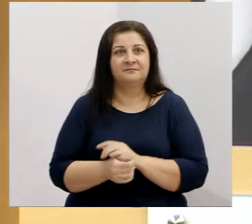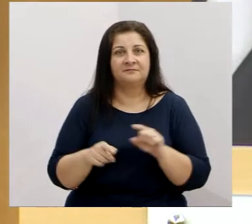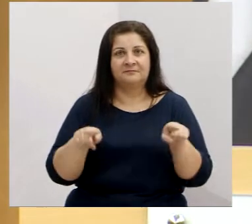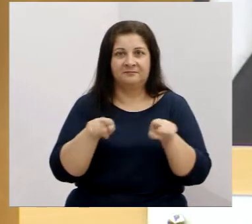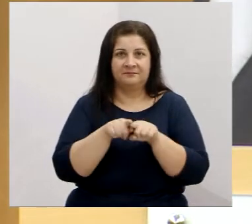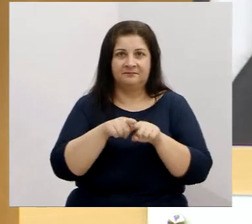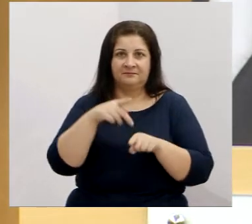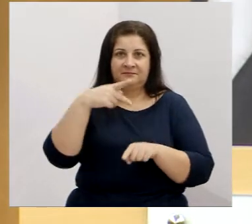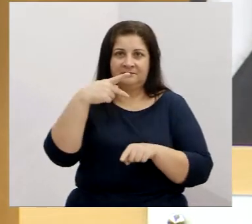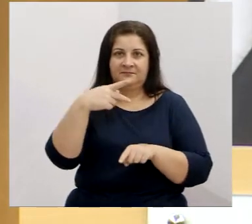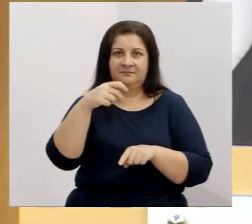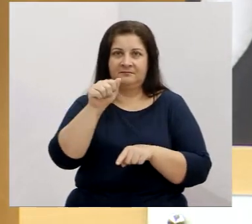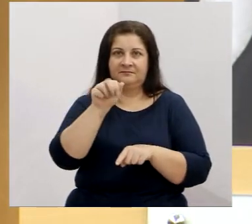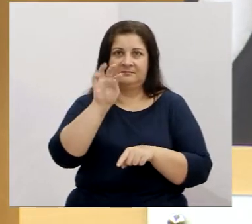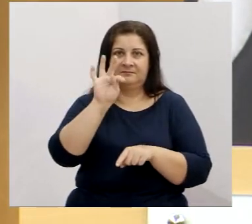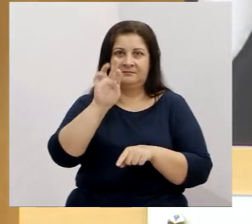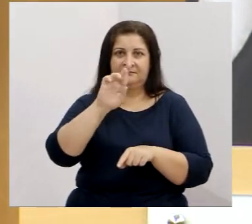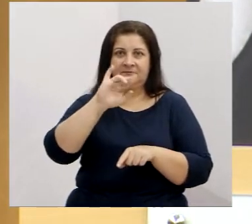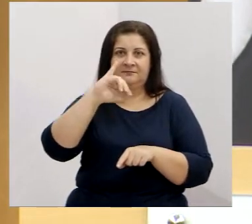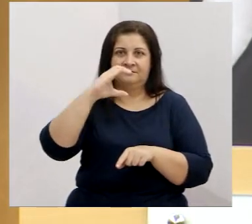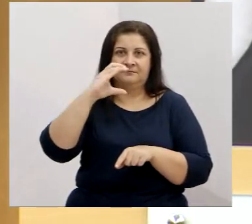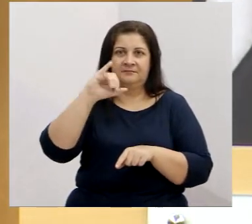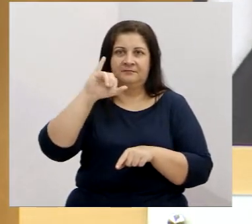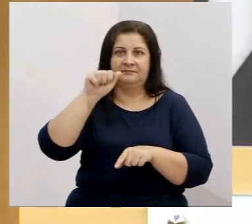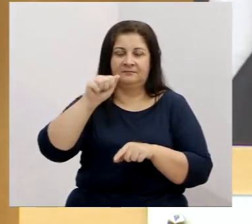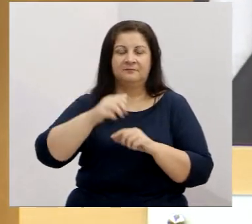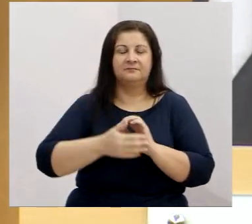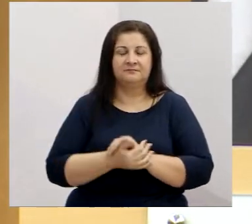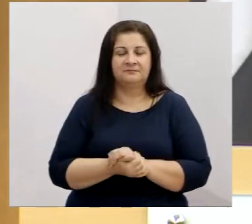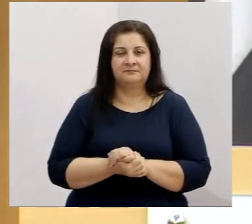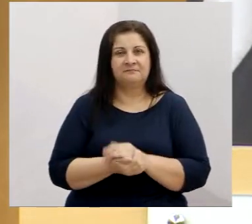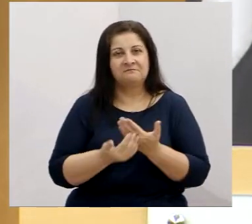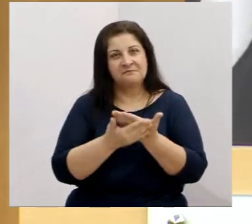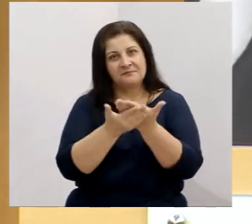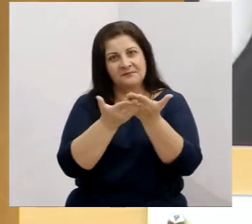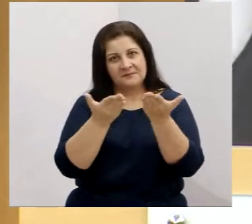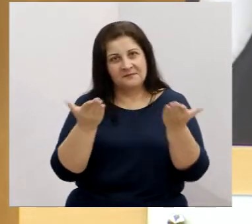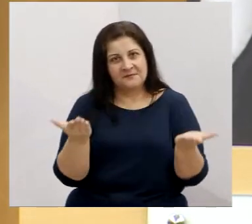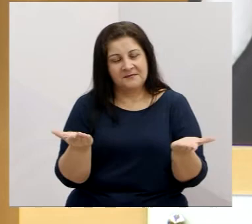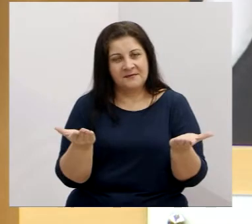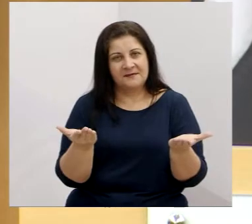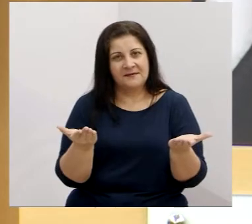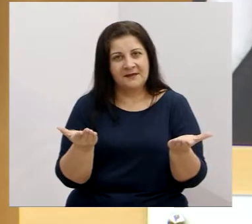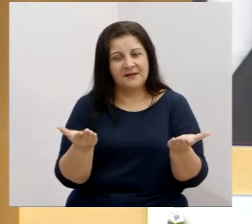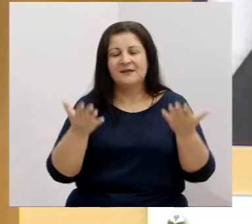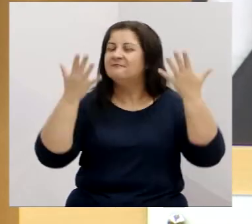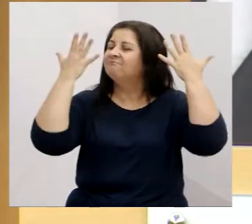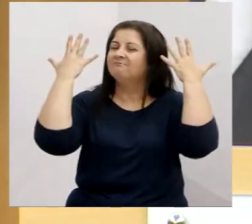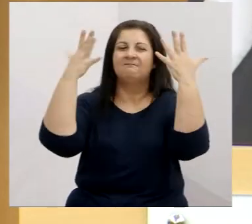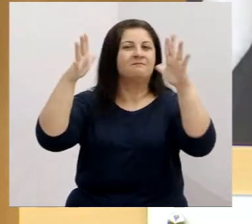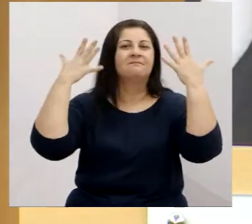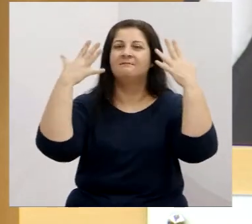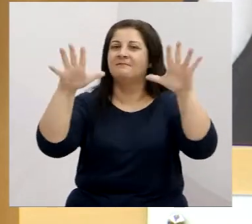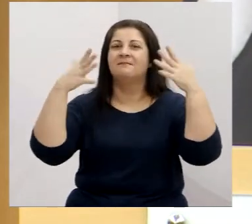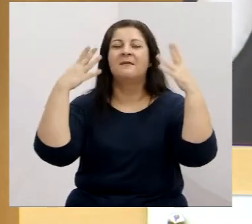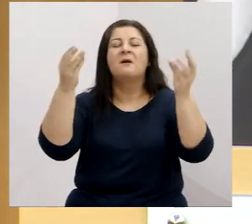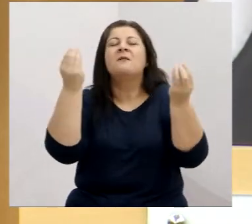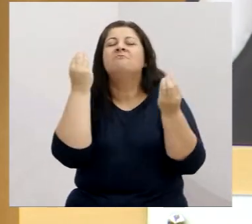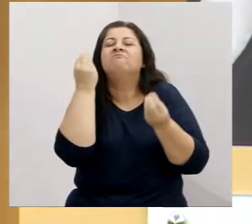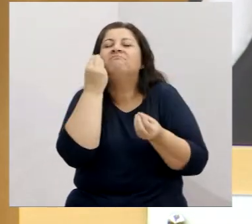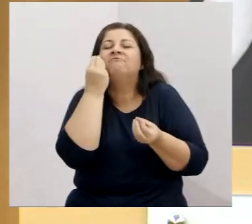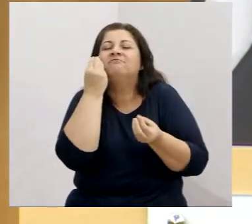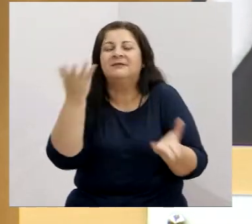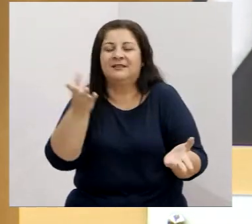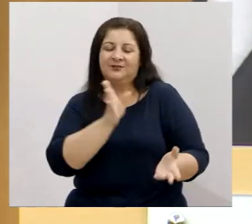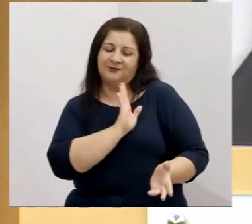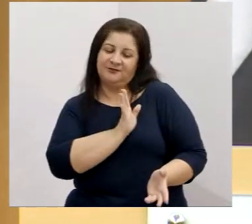Patrícia que vem representa hoje o nosso governo e para vocês uma grande salva de palma e um beijo enorme